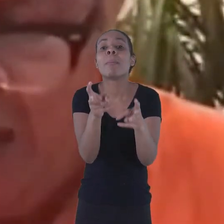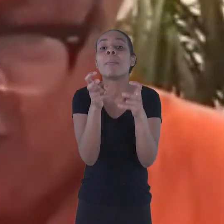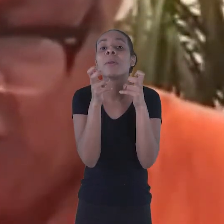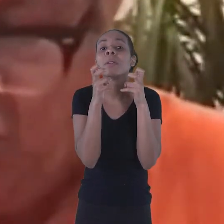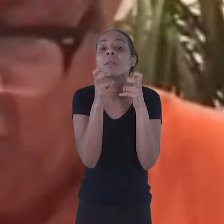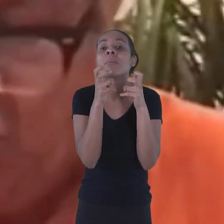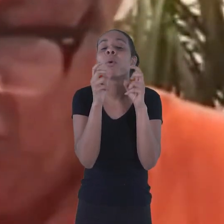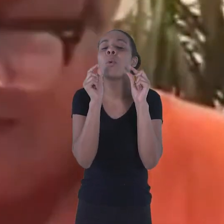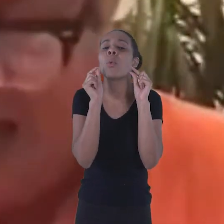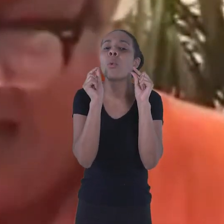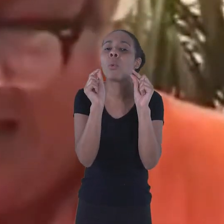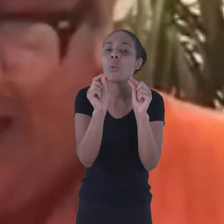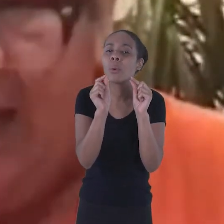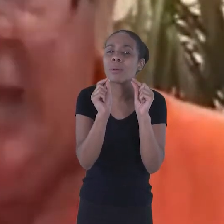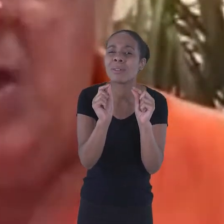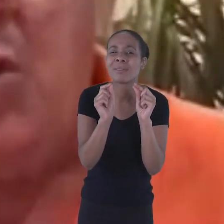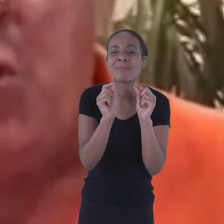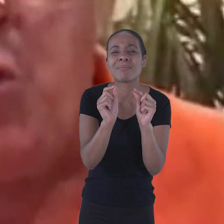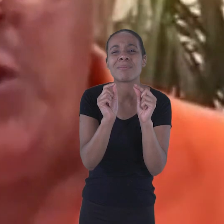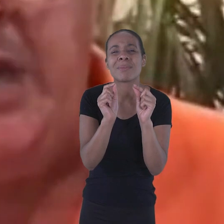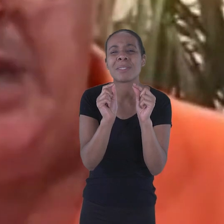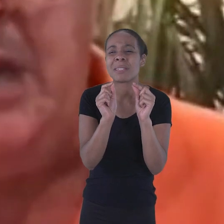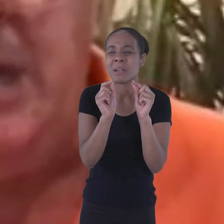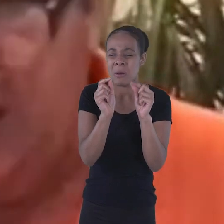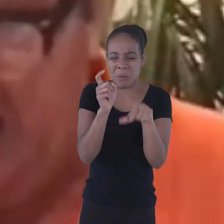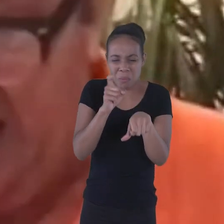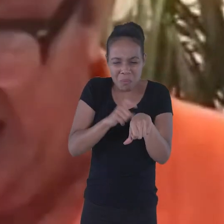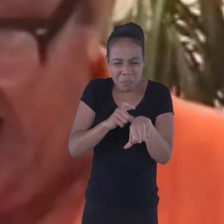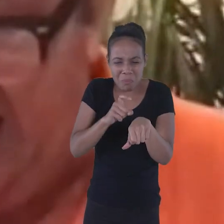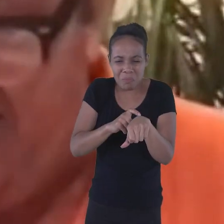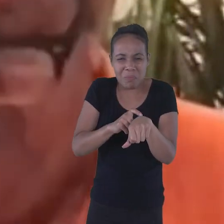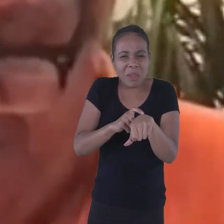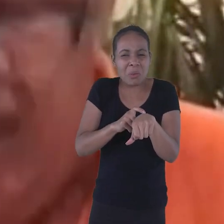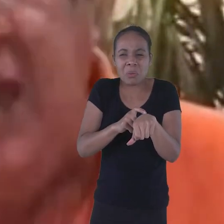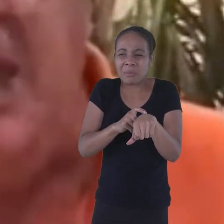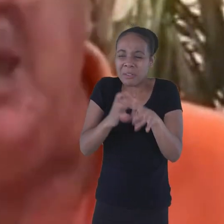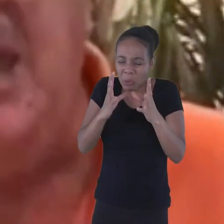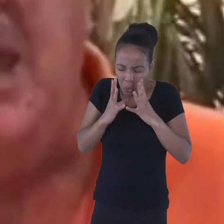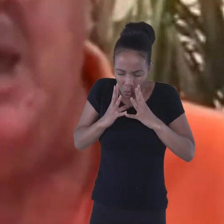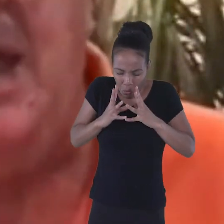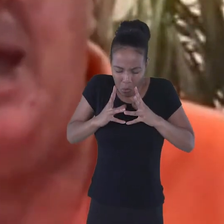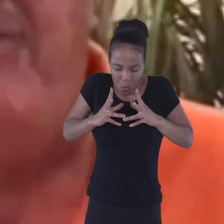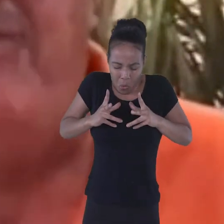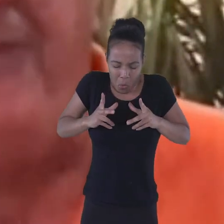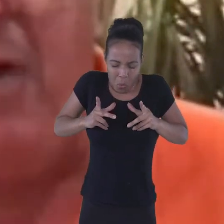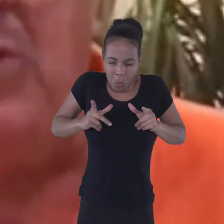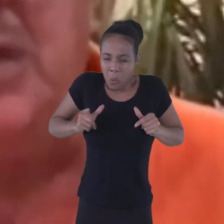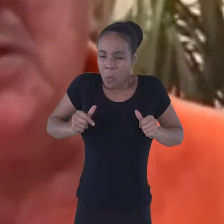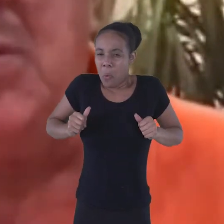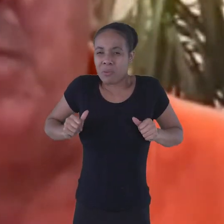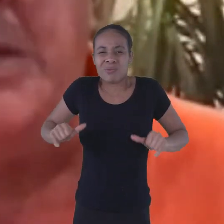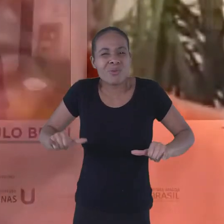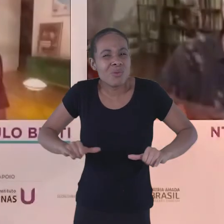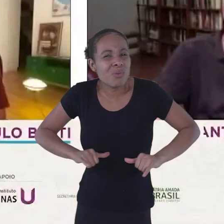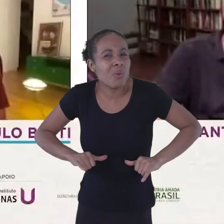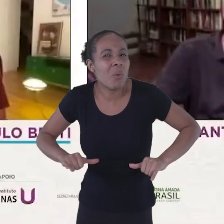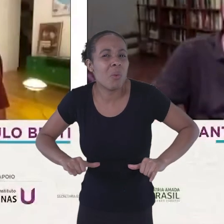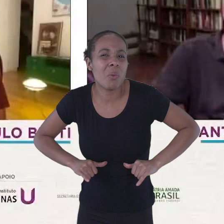um unguento que sare, cure, alivie a falta de